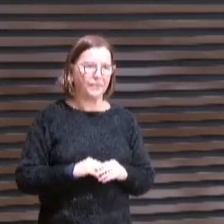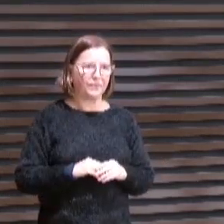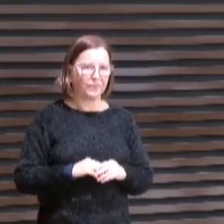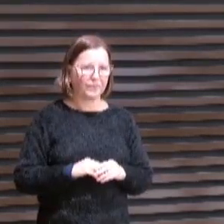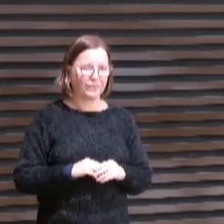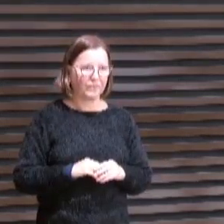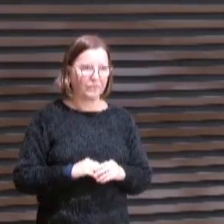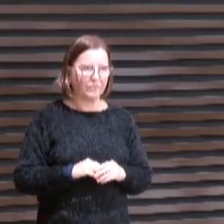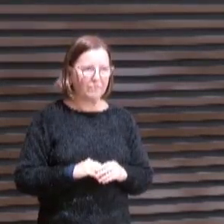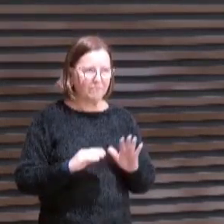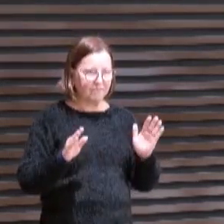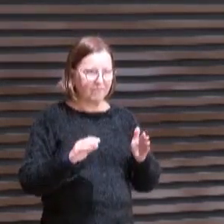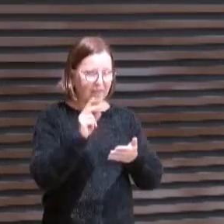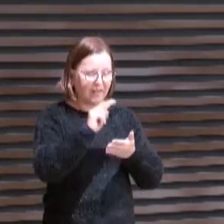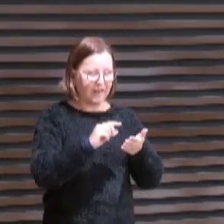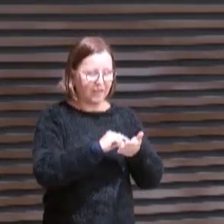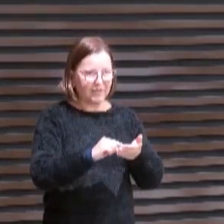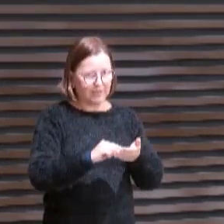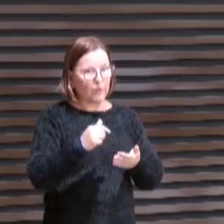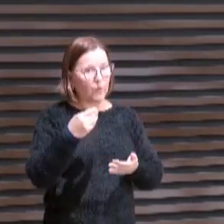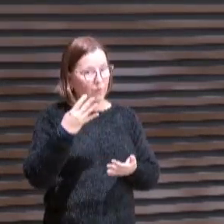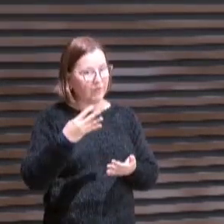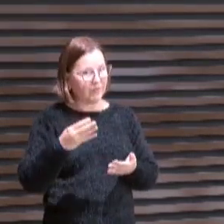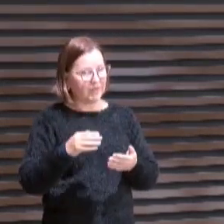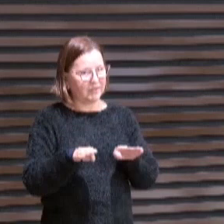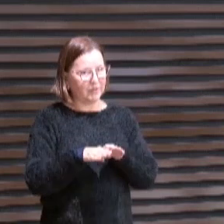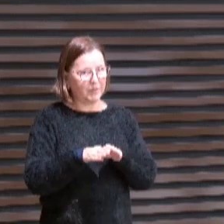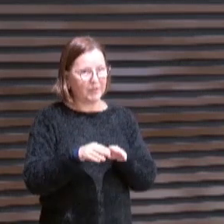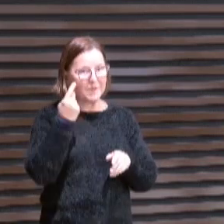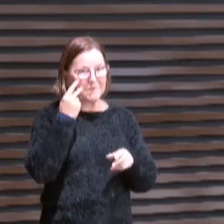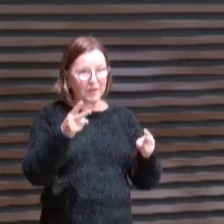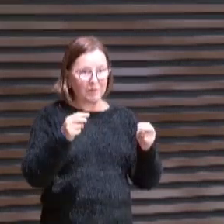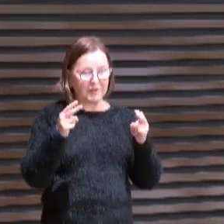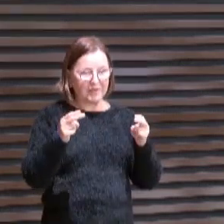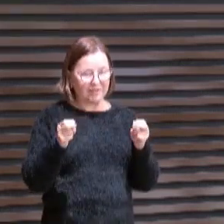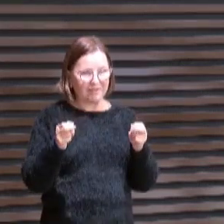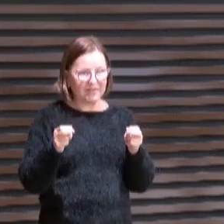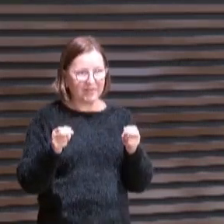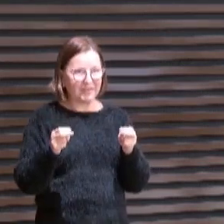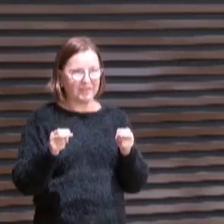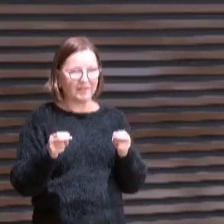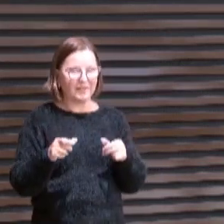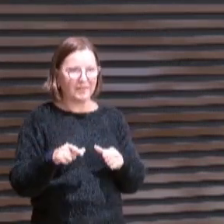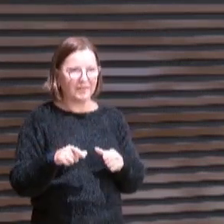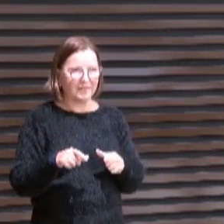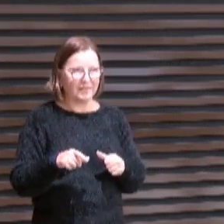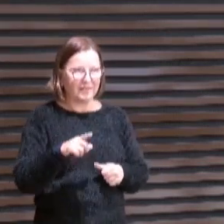Veja o verso 44 também, só para vocês notarem que ali tinha uma disputa, tinha uma